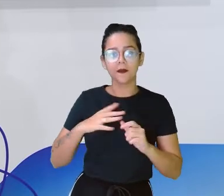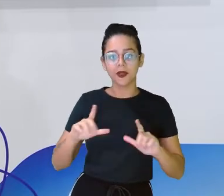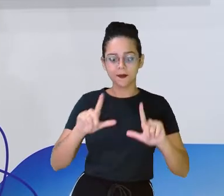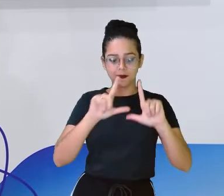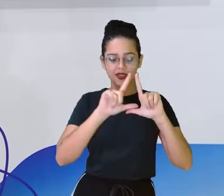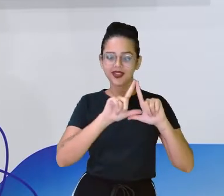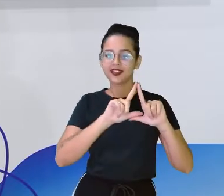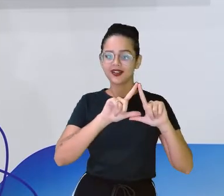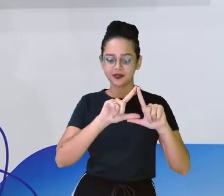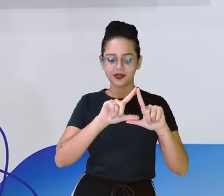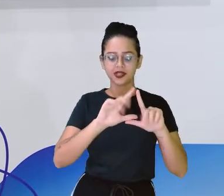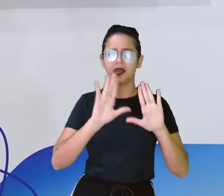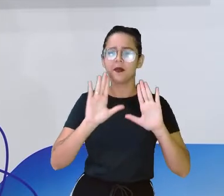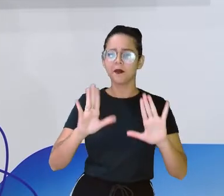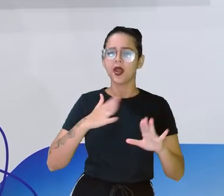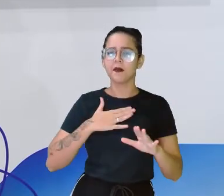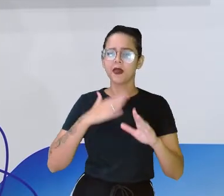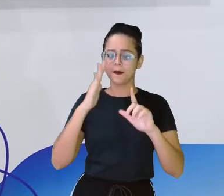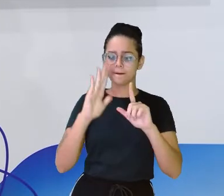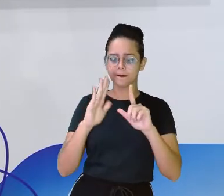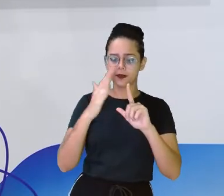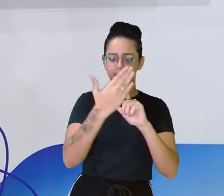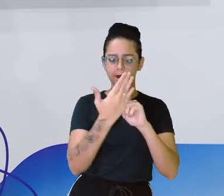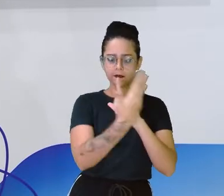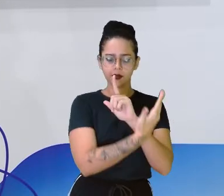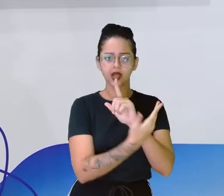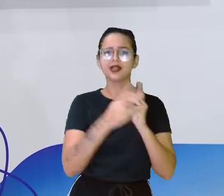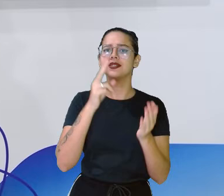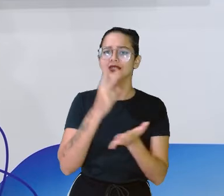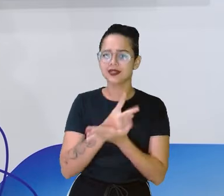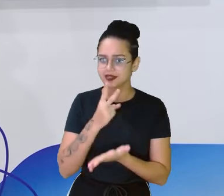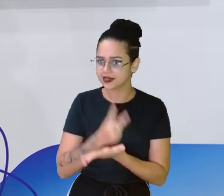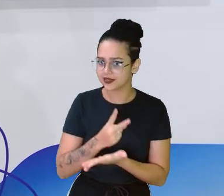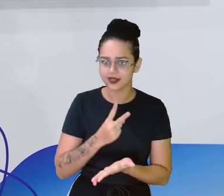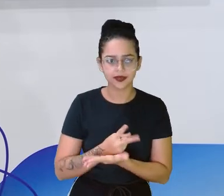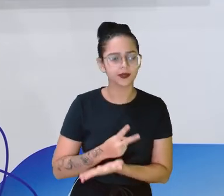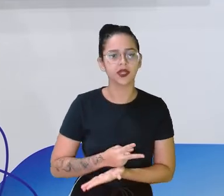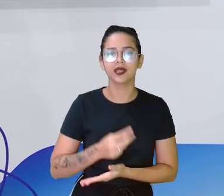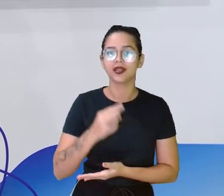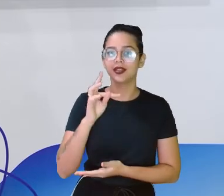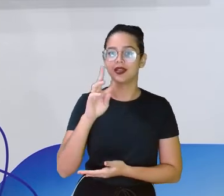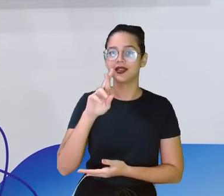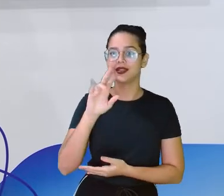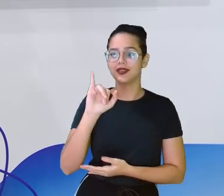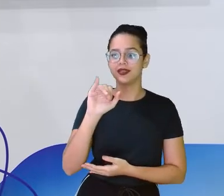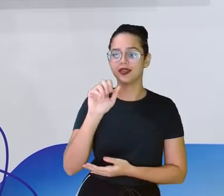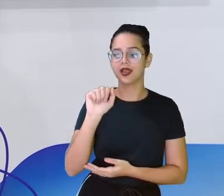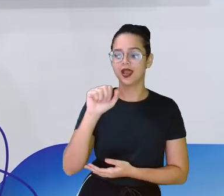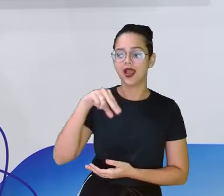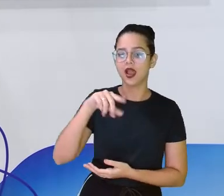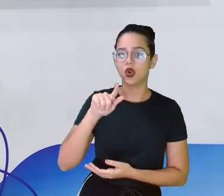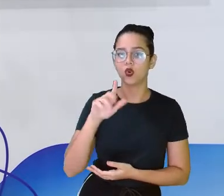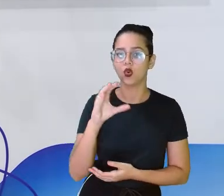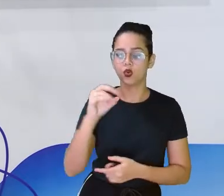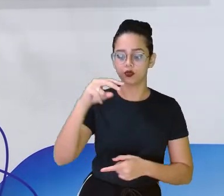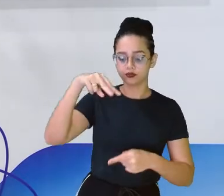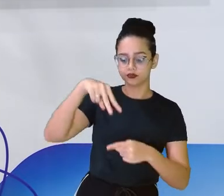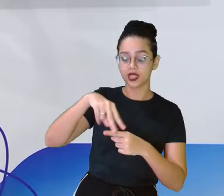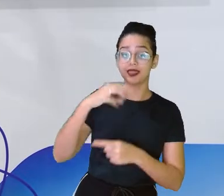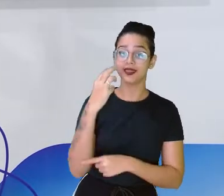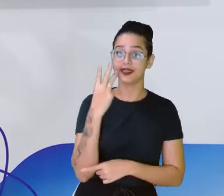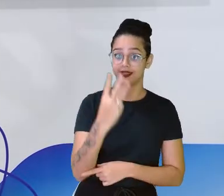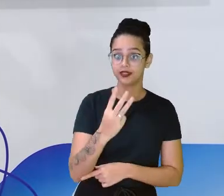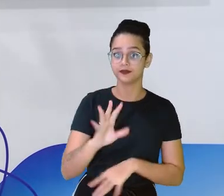pirâmide. Mas as minhas faces laterais sempre serão triângulos, tá? Lembra disso. Quando